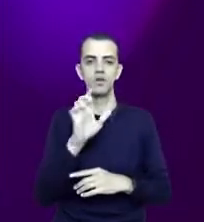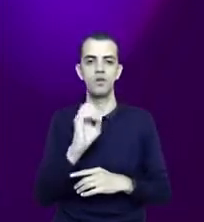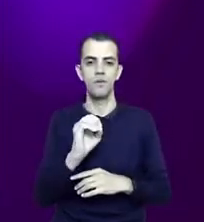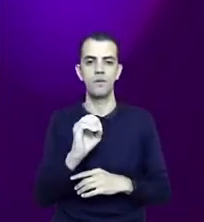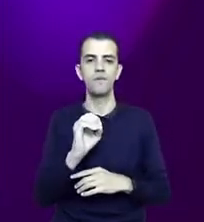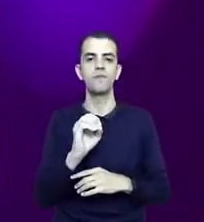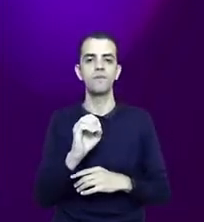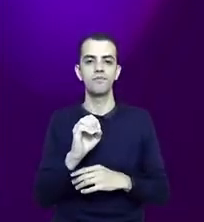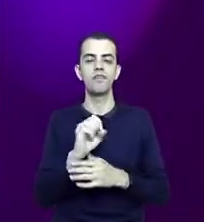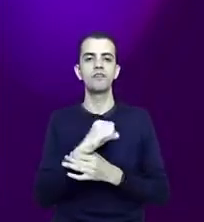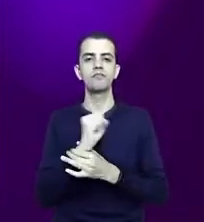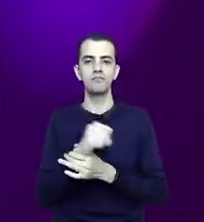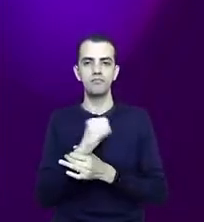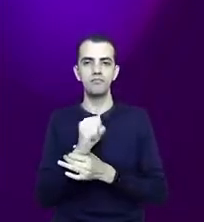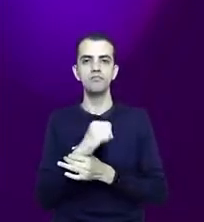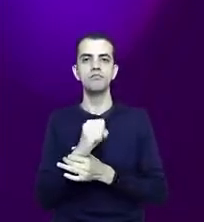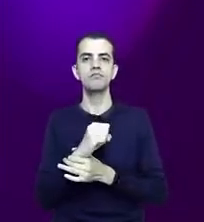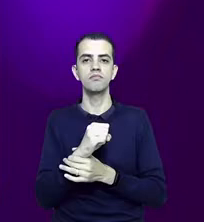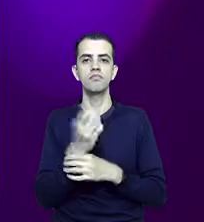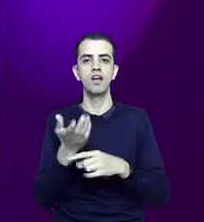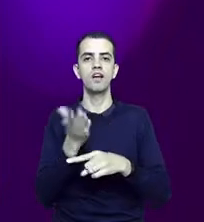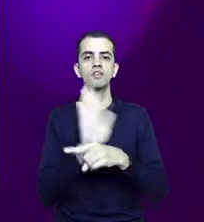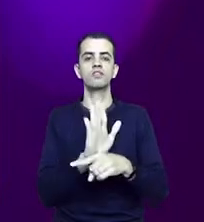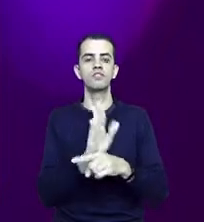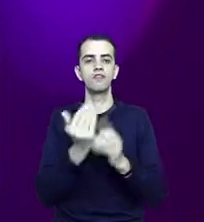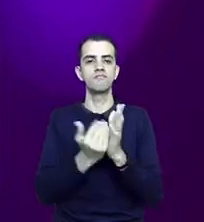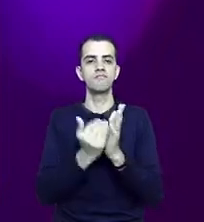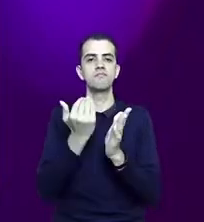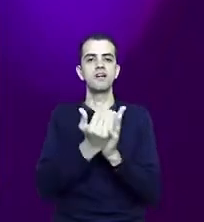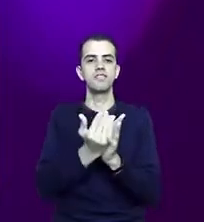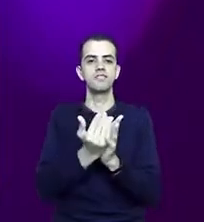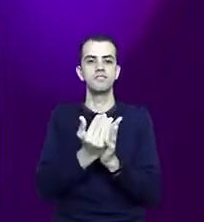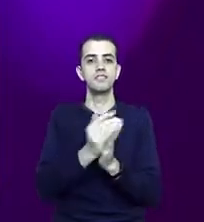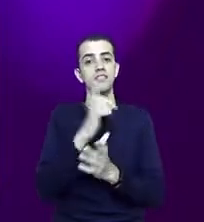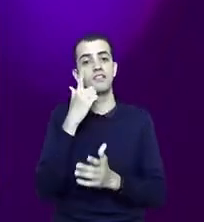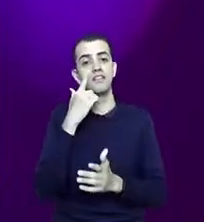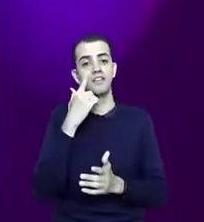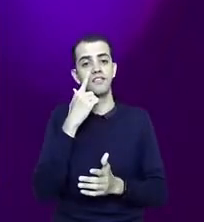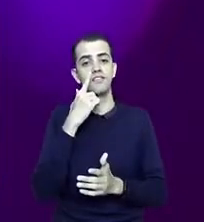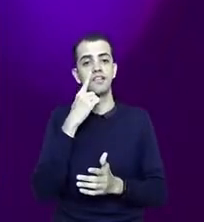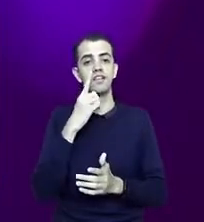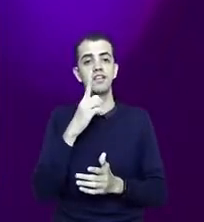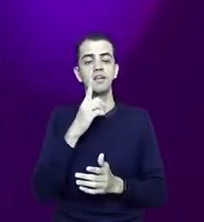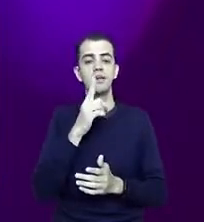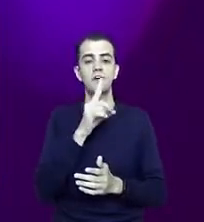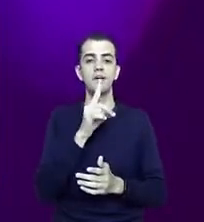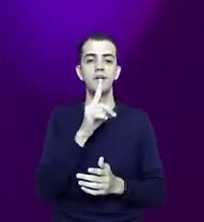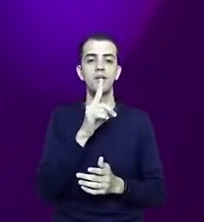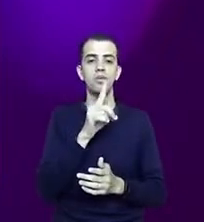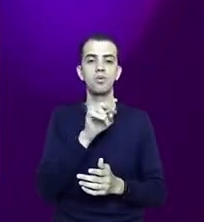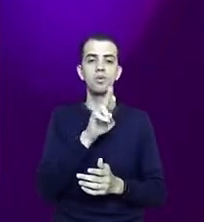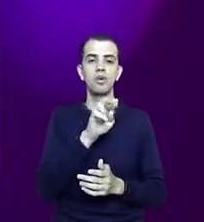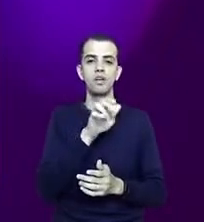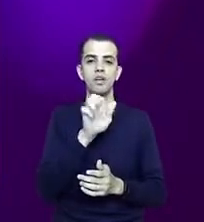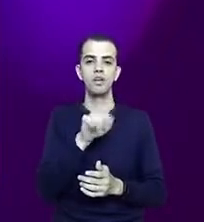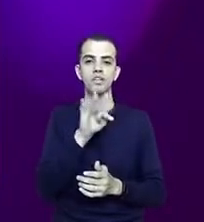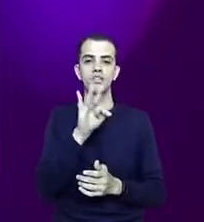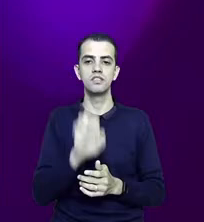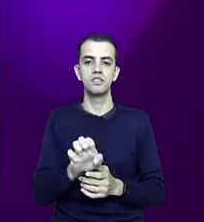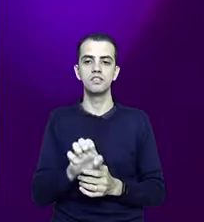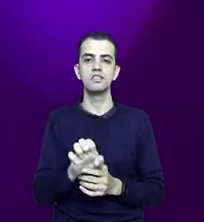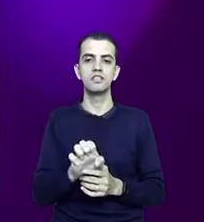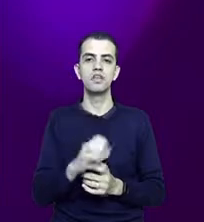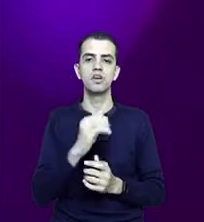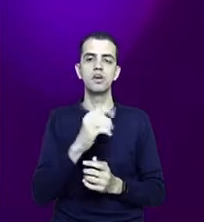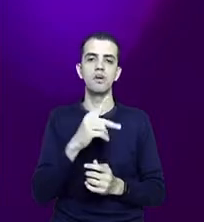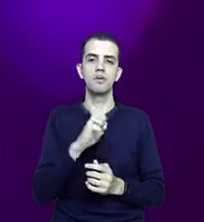artroscopia poderia ajudar um pouco mais ainda para você ver durante o intraoperatório, pela parte dorsal, você talvez seria